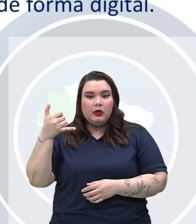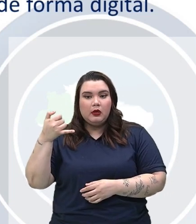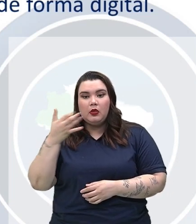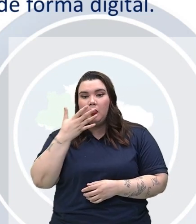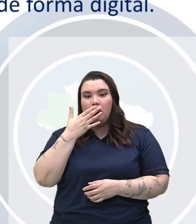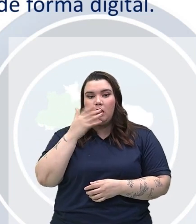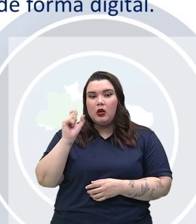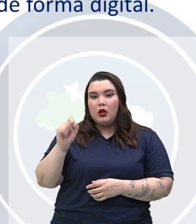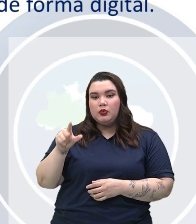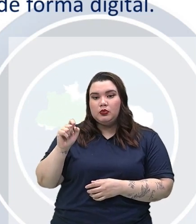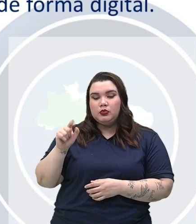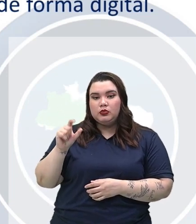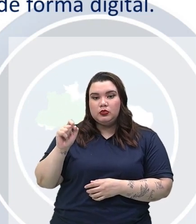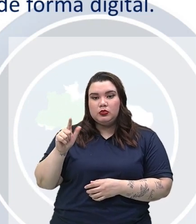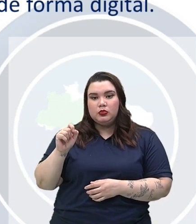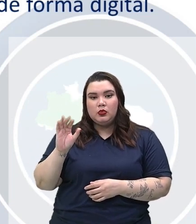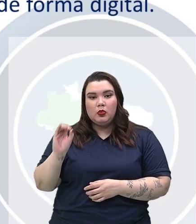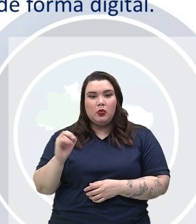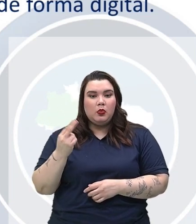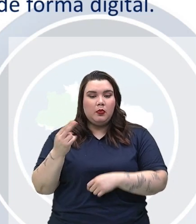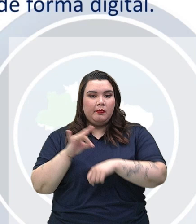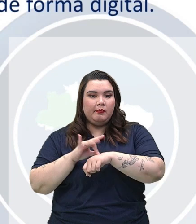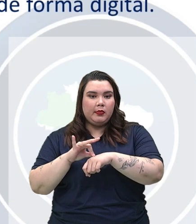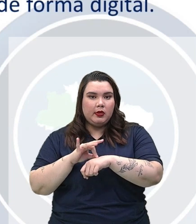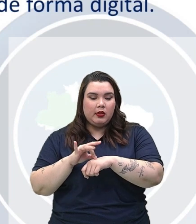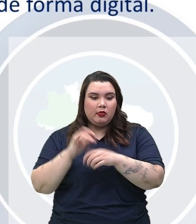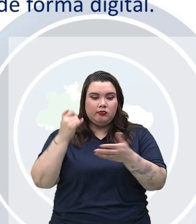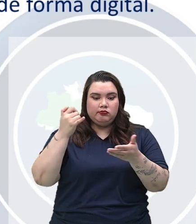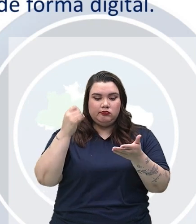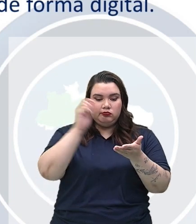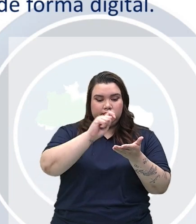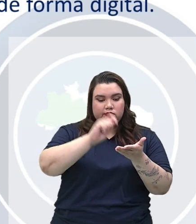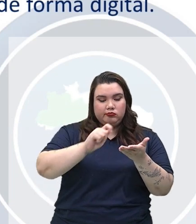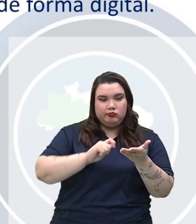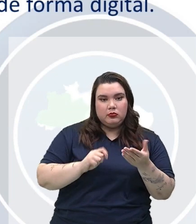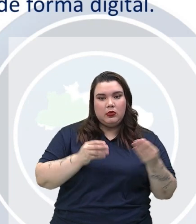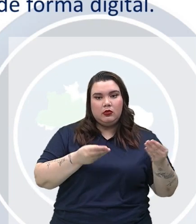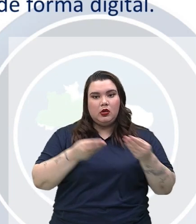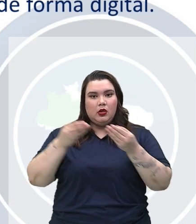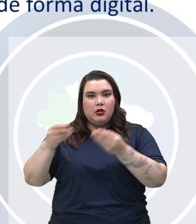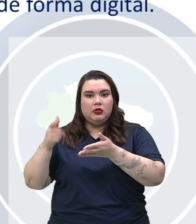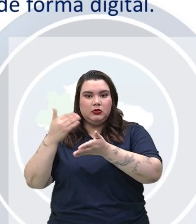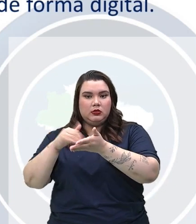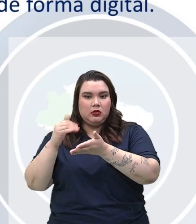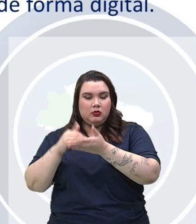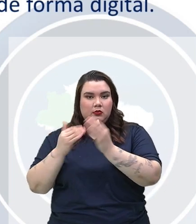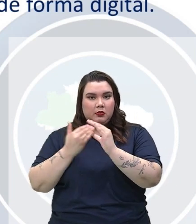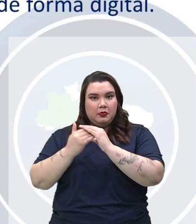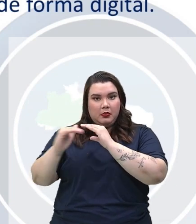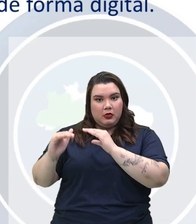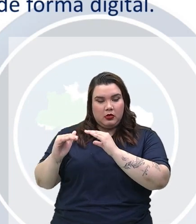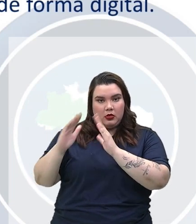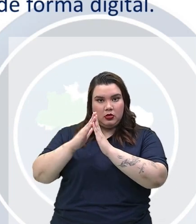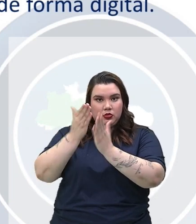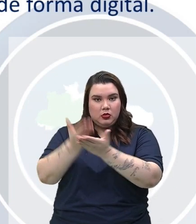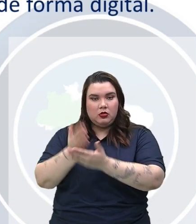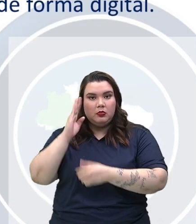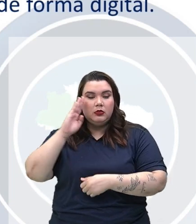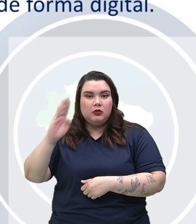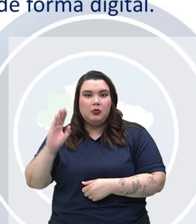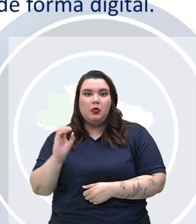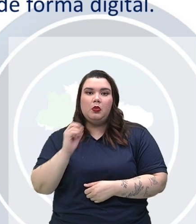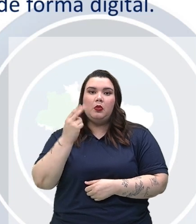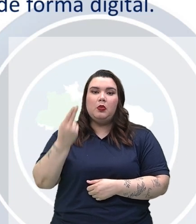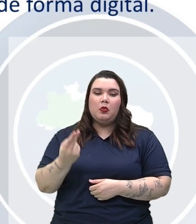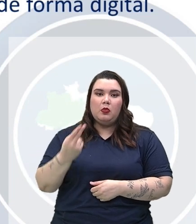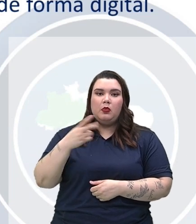caneta esferográfica azul ou preta, e entregue à Secretaria da Escola Matriz, ou